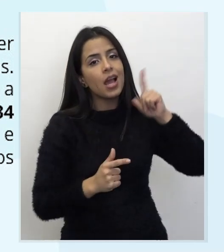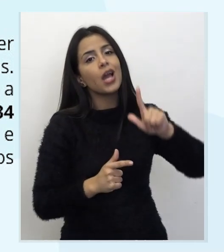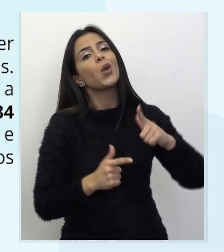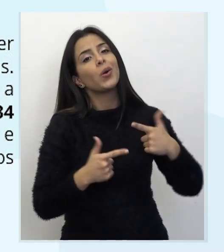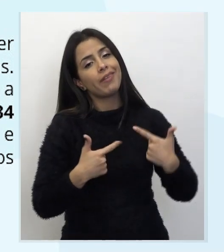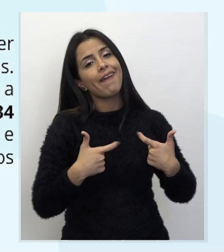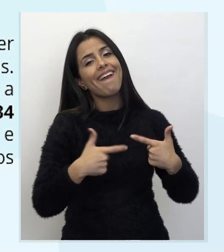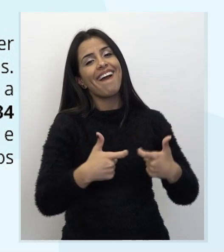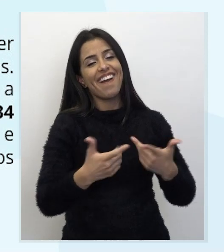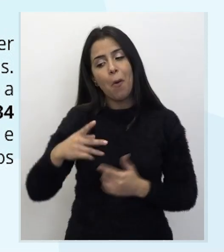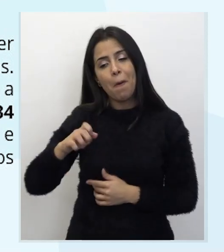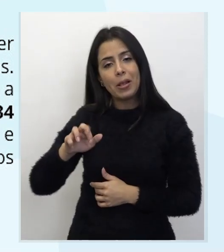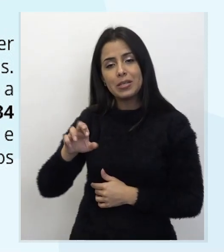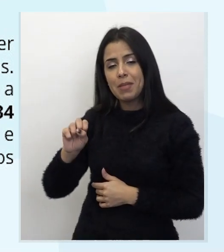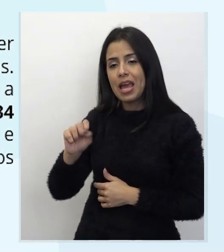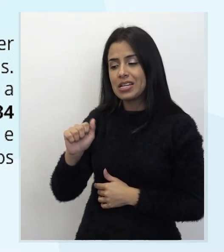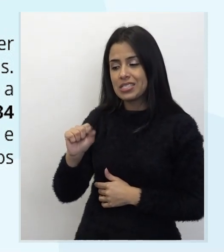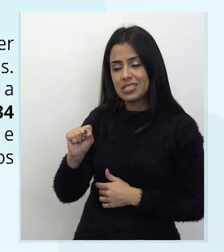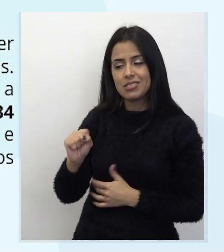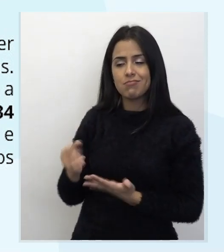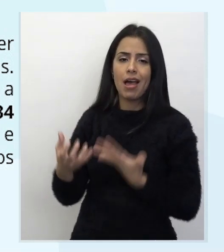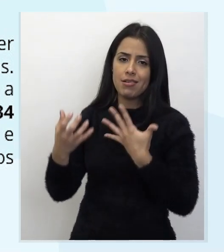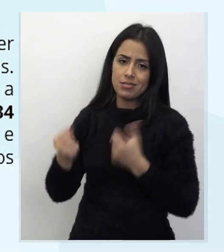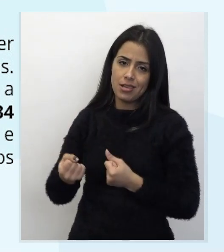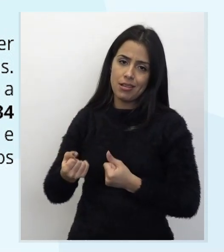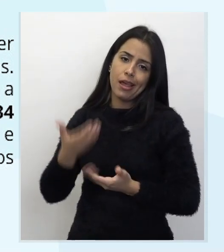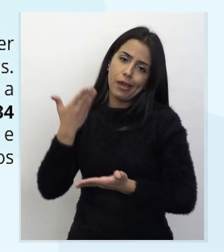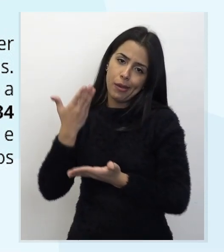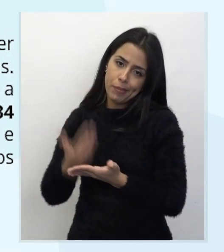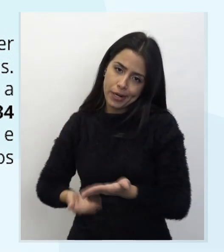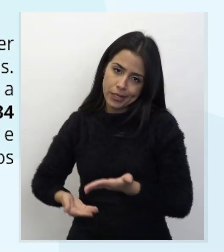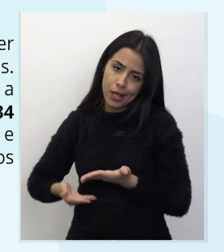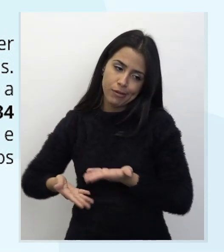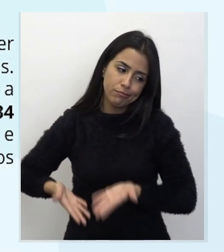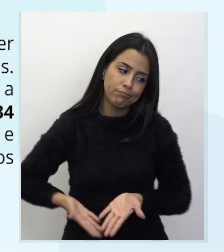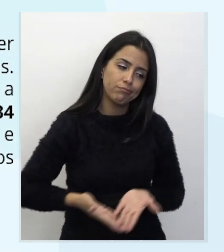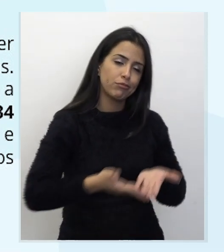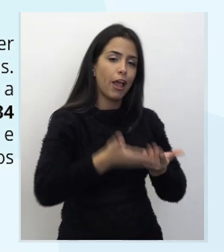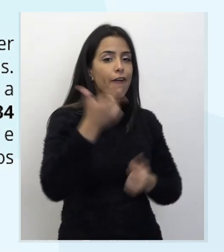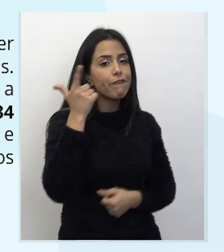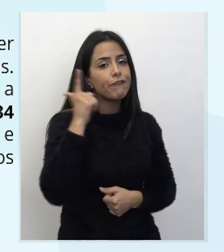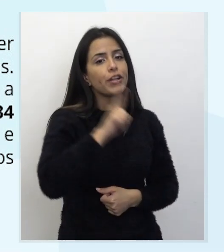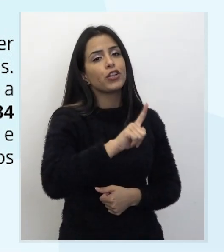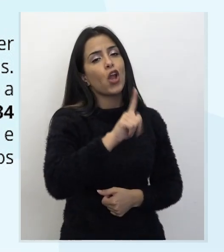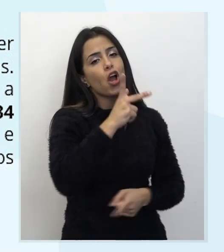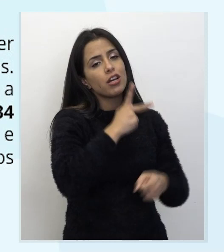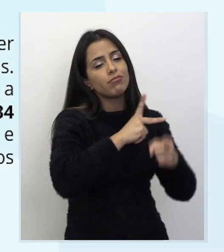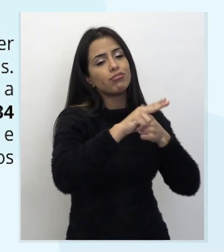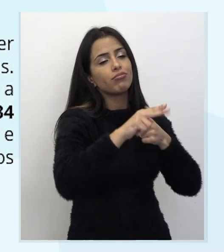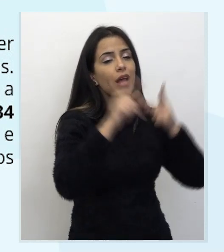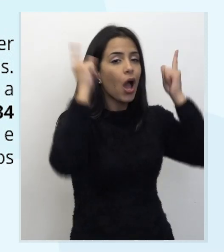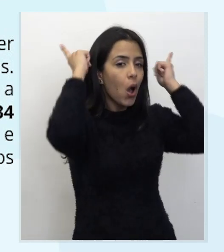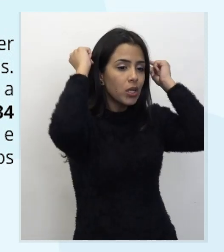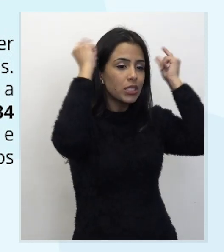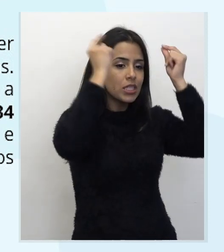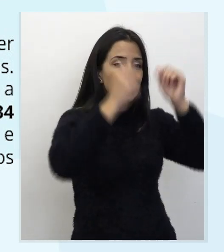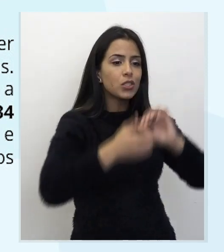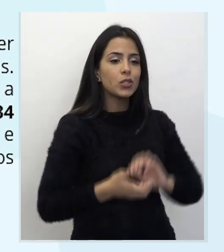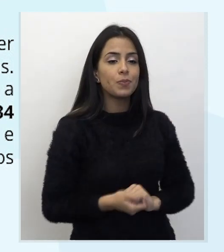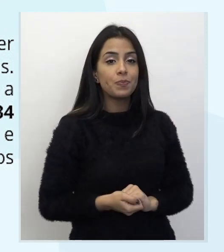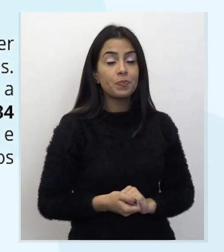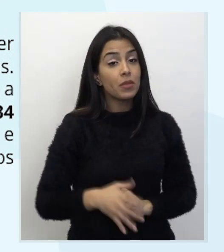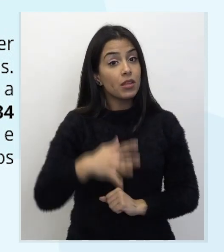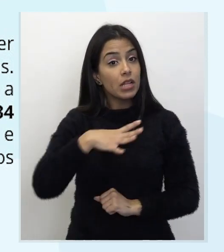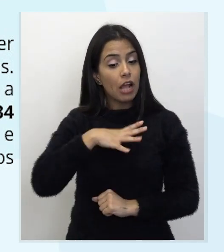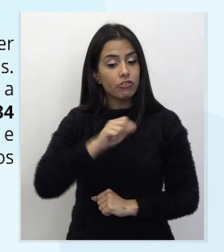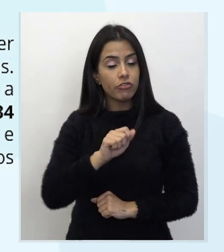reconhecem que perderam, dando a vitória aos gregos, tá? Atenas, se aproveitando dessa vitória, né,